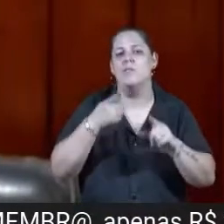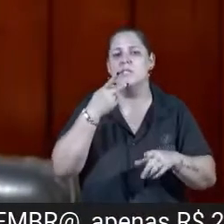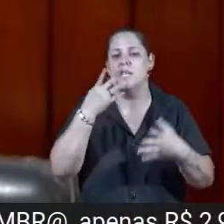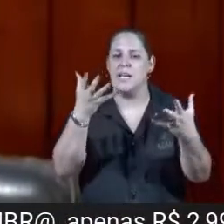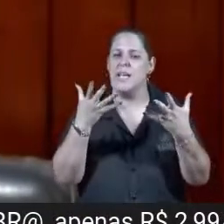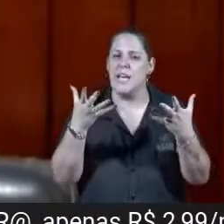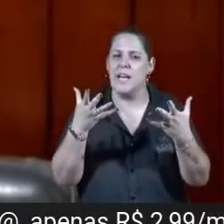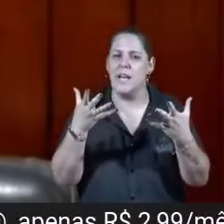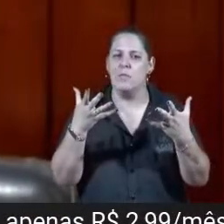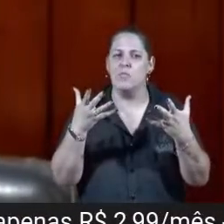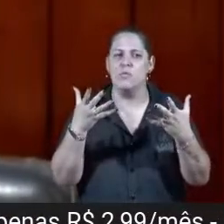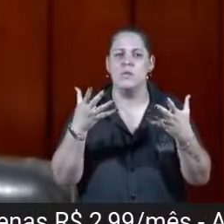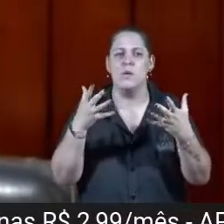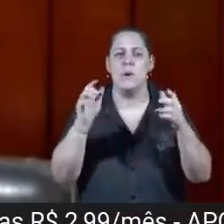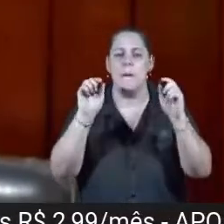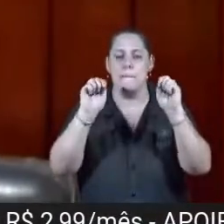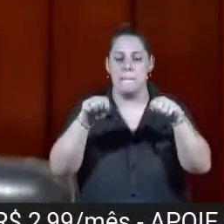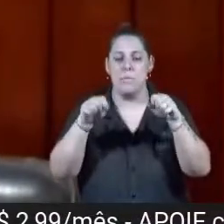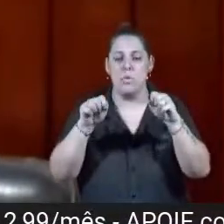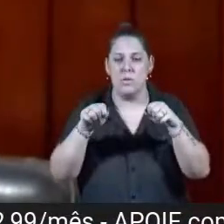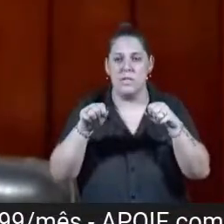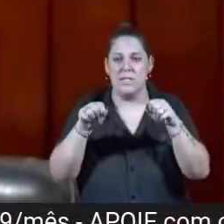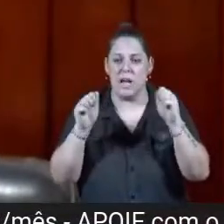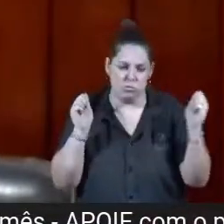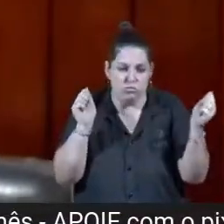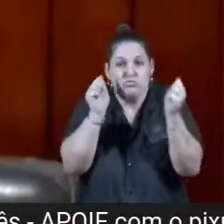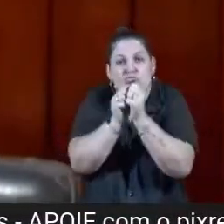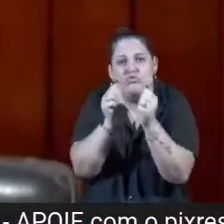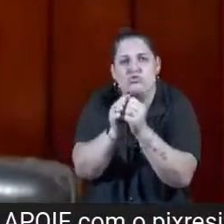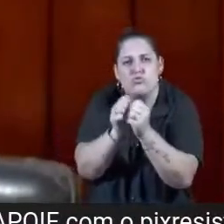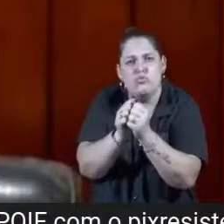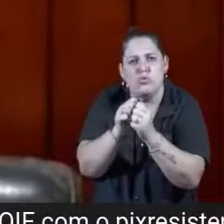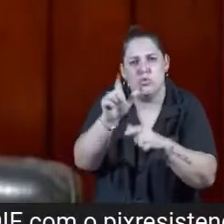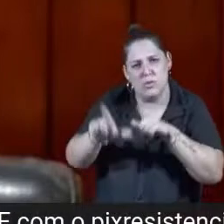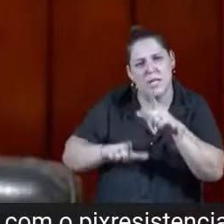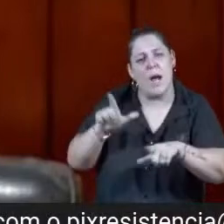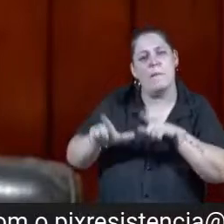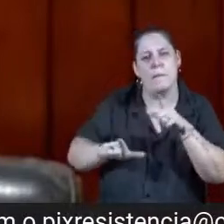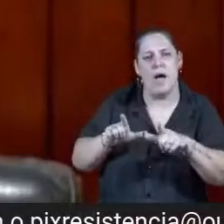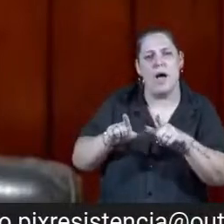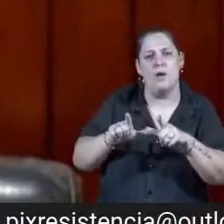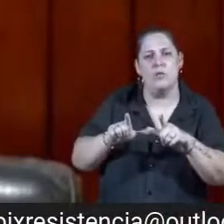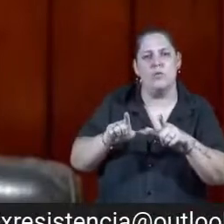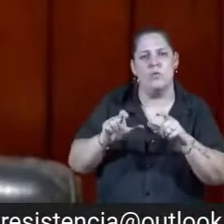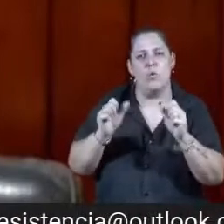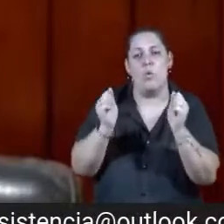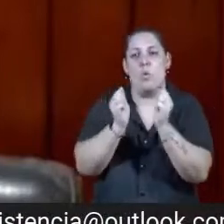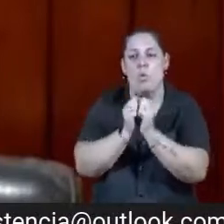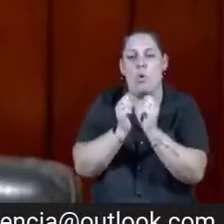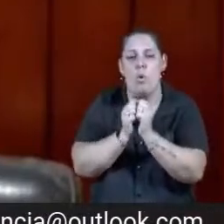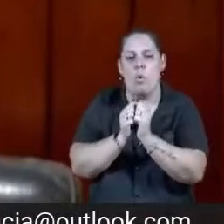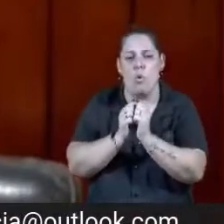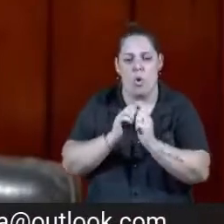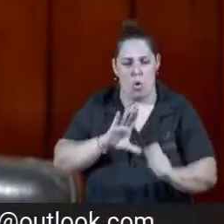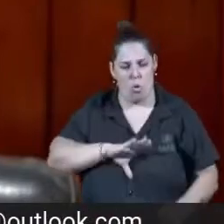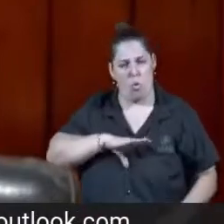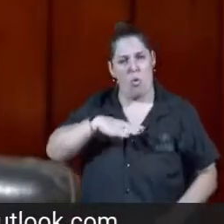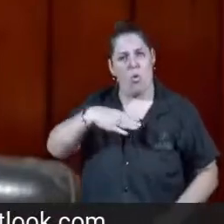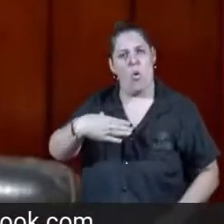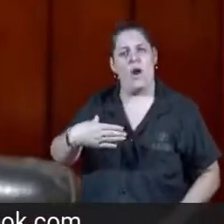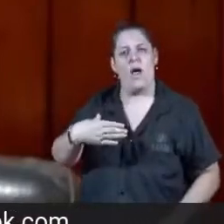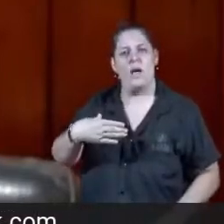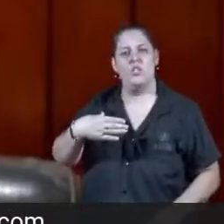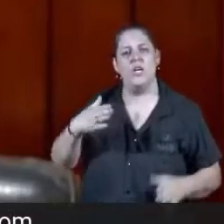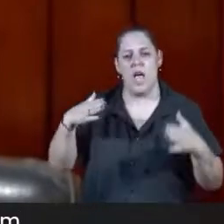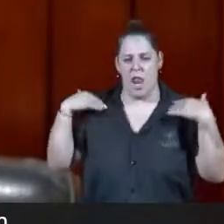contar com o senhor aqui também na Câmara, né, com as suas pautas, com a sua ousadia, com a sua coragem, com